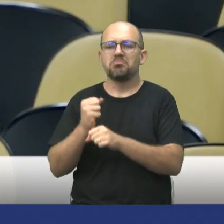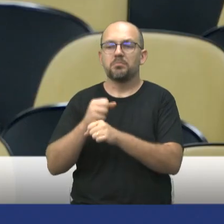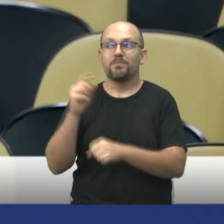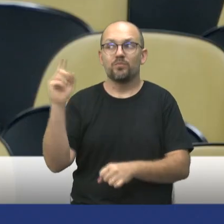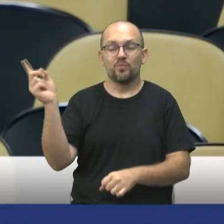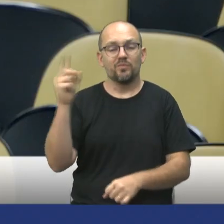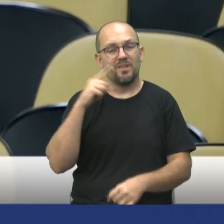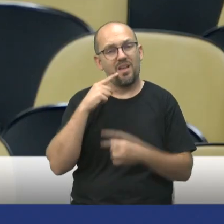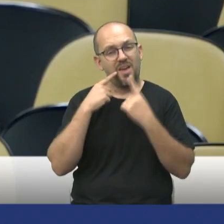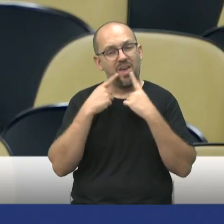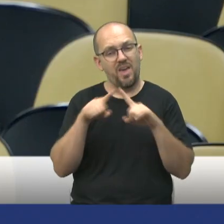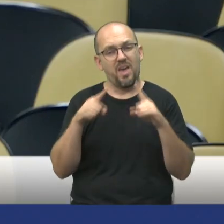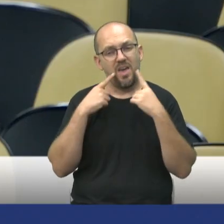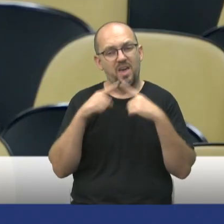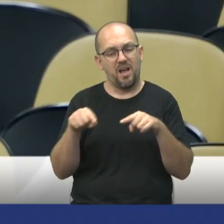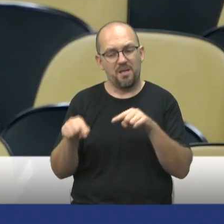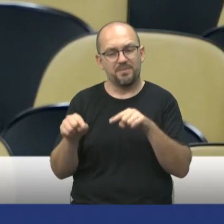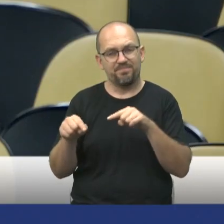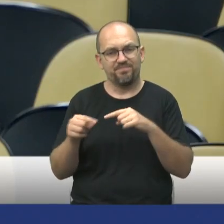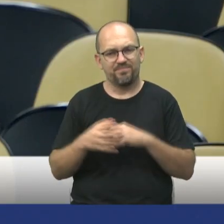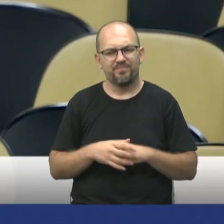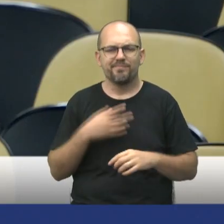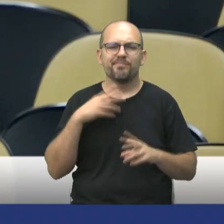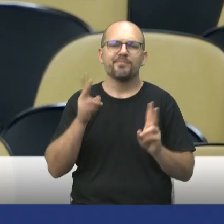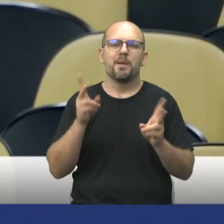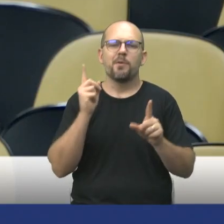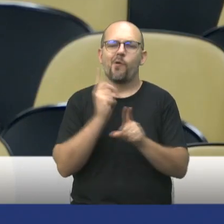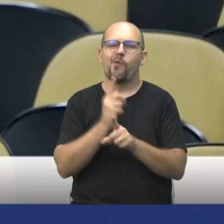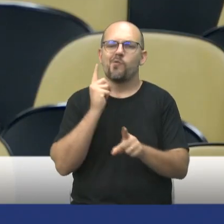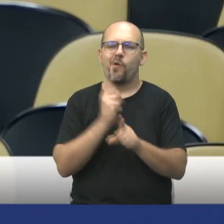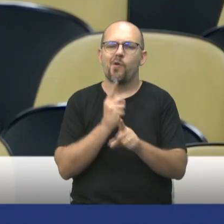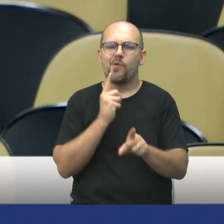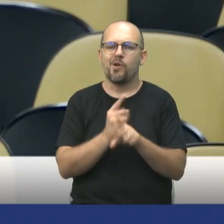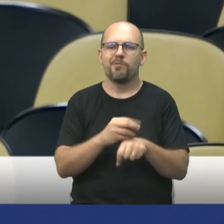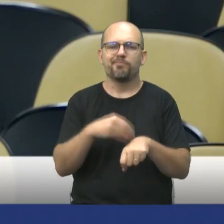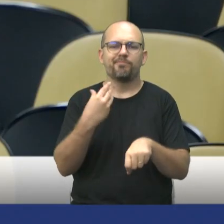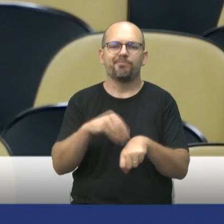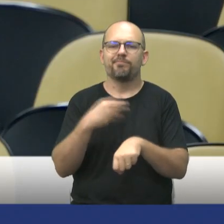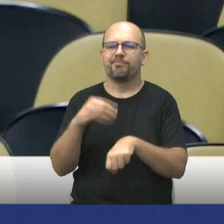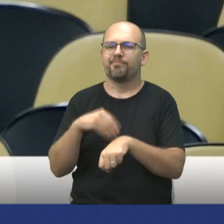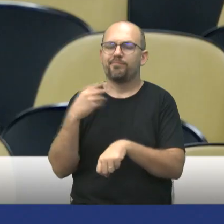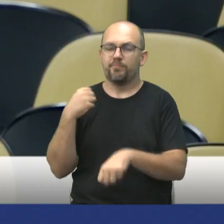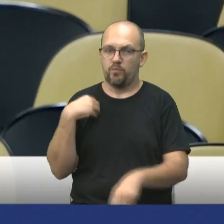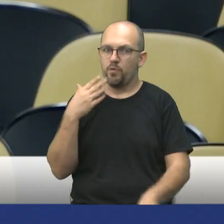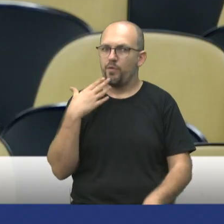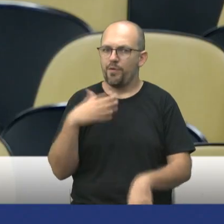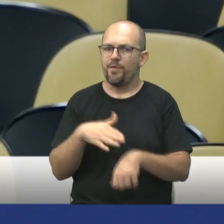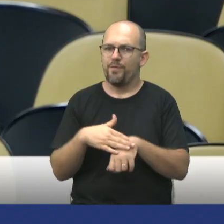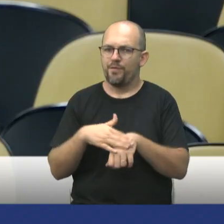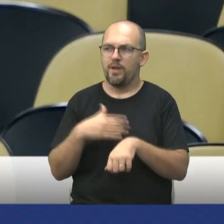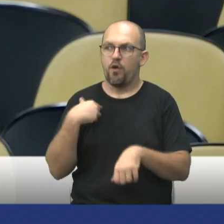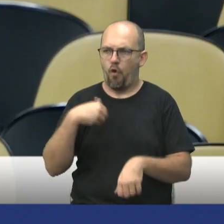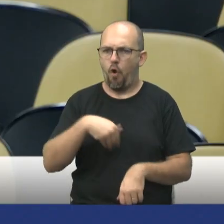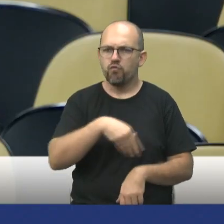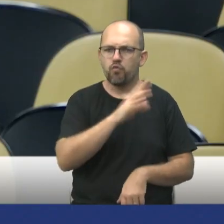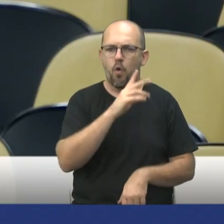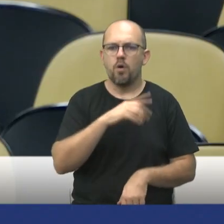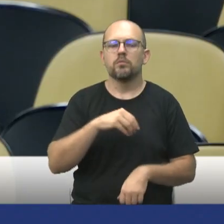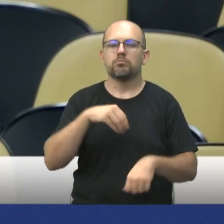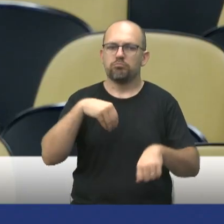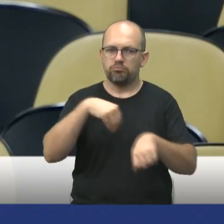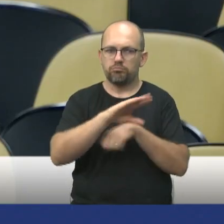está reclamando muito, né? Eu encontro eles na rua e eu tive a oportunidade, falei com eles que está vindo aqui falar para vocês,